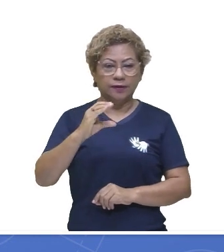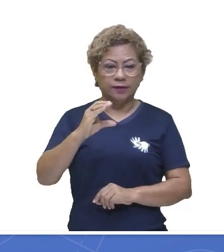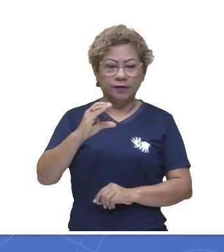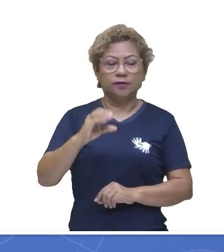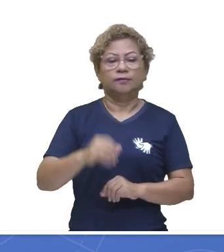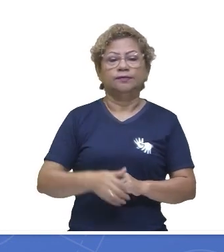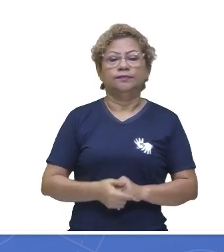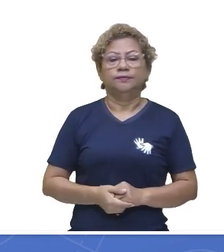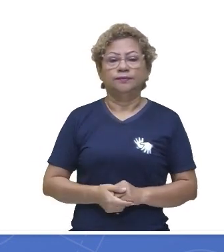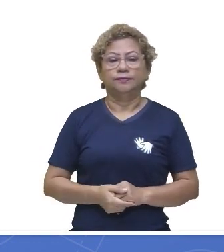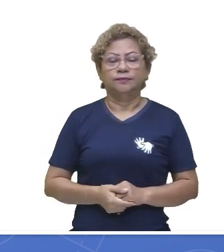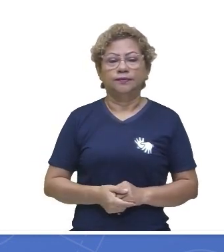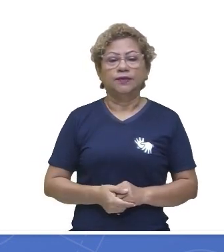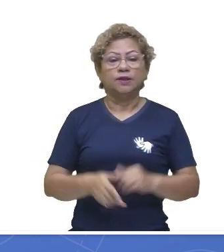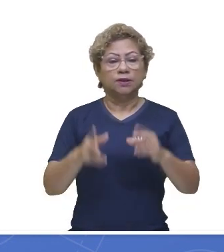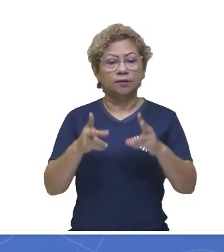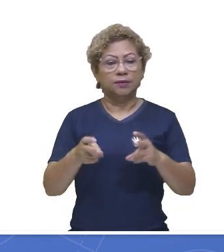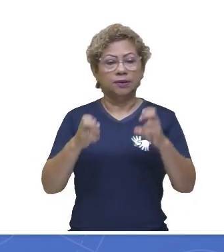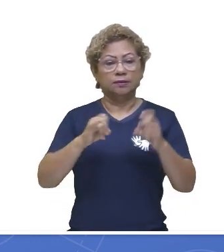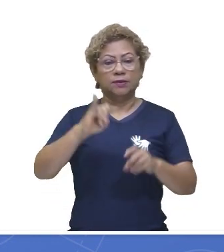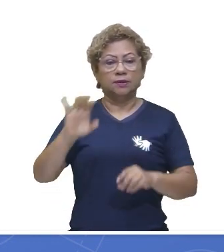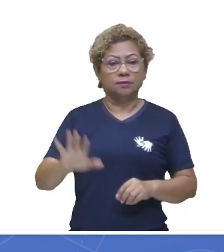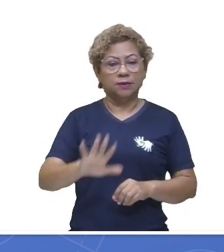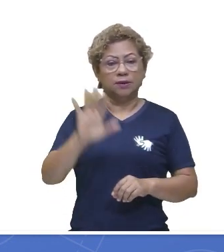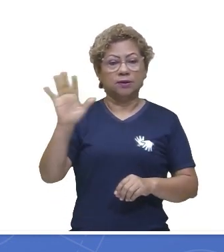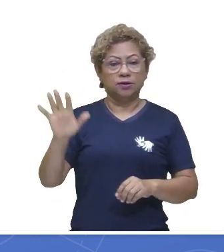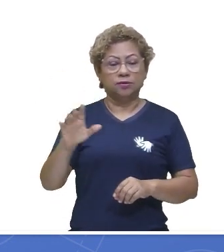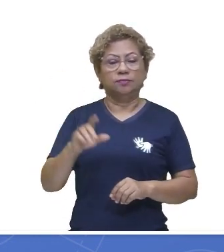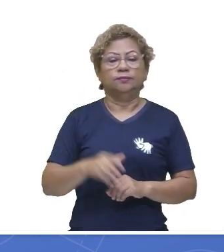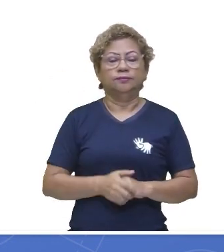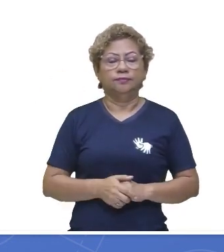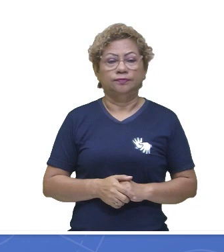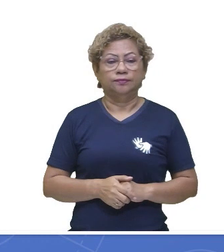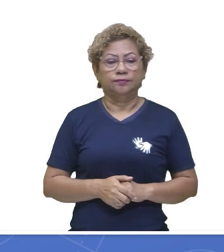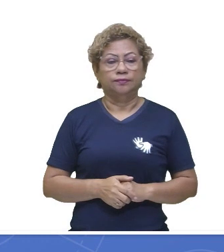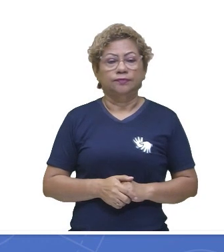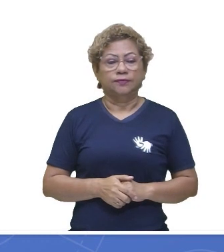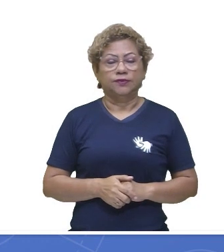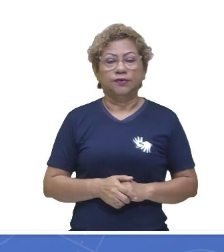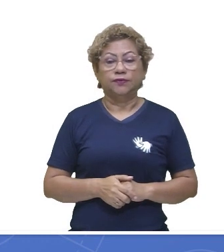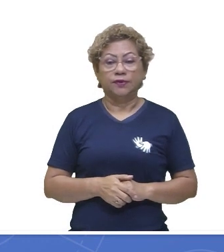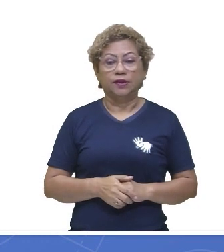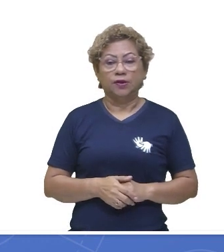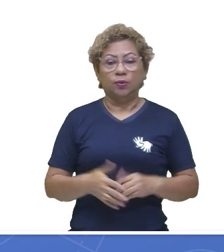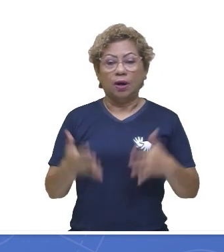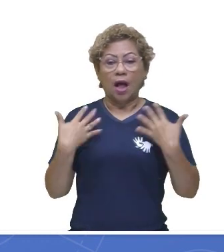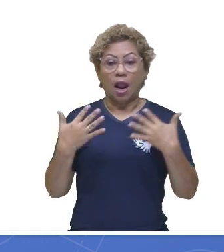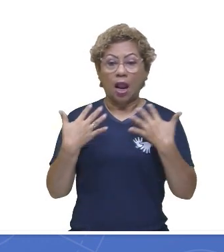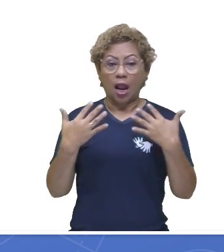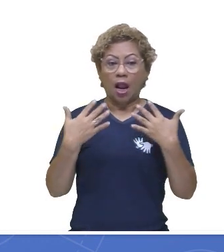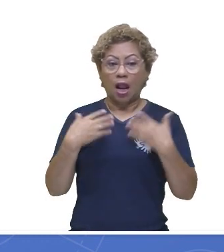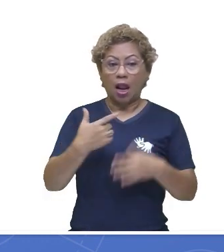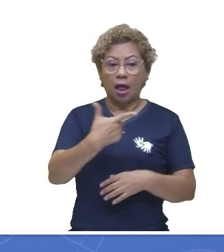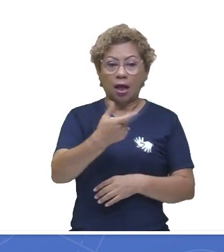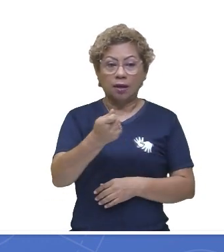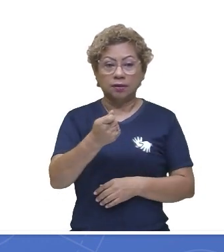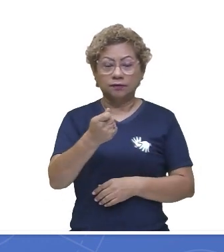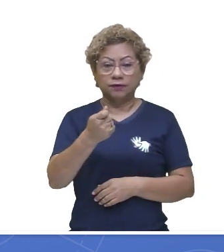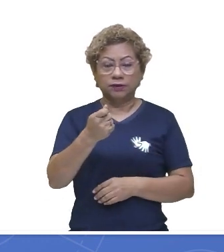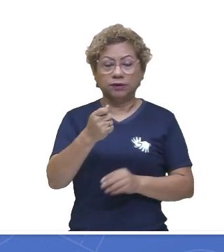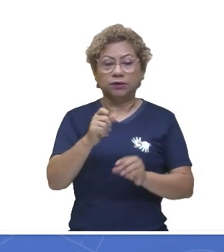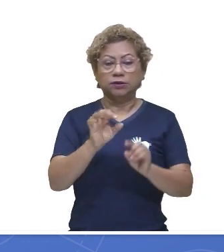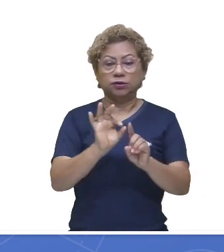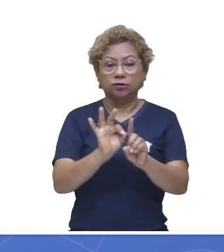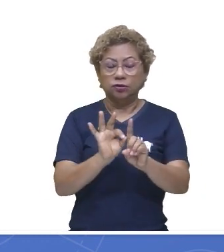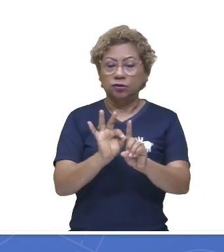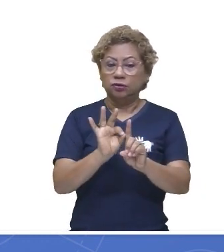5 kg, que está inicialmente a uma temperatura de 20 graus Celsius. Esse corpo, então, ele é aquecido, ele recebe uma